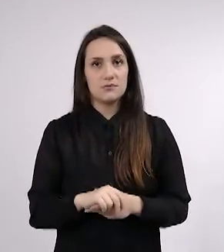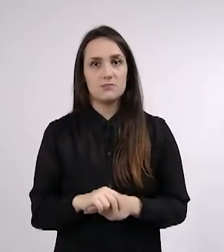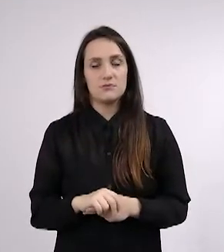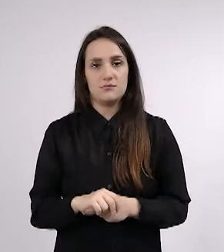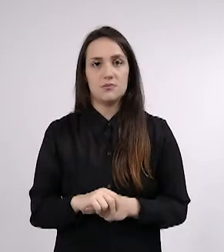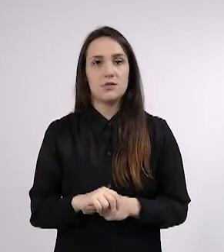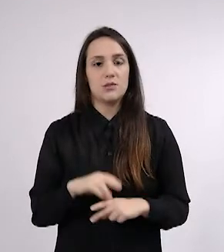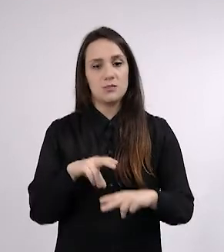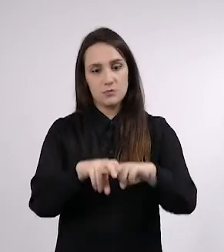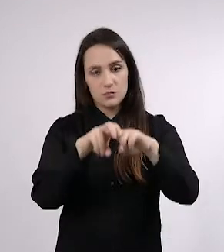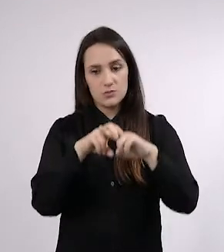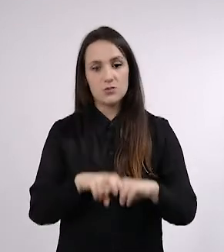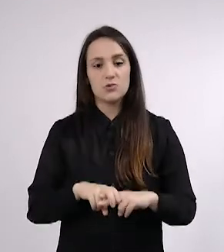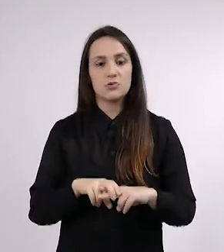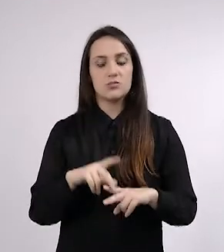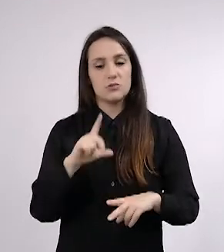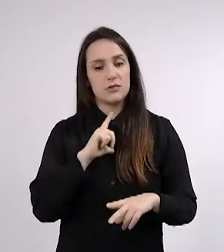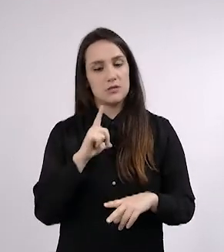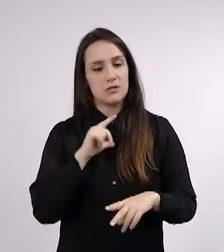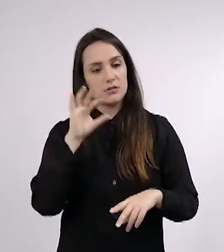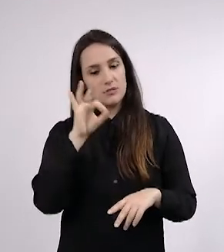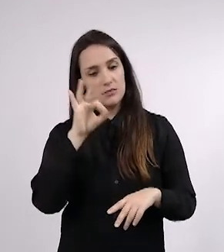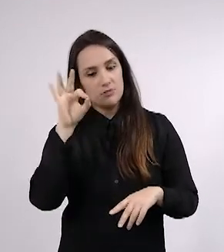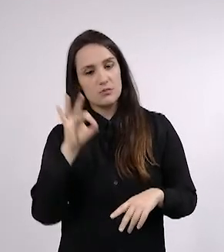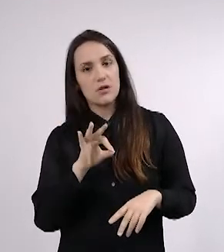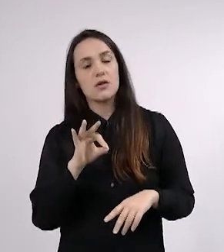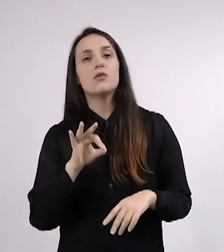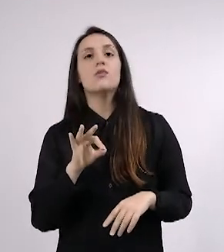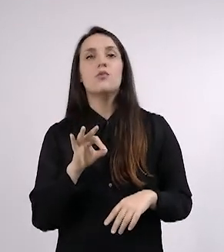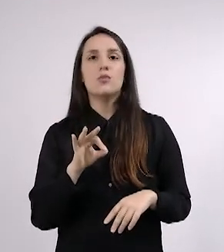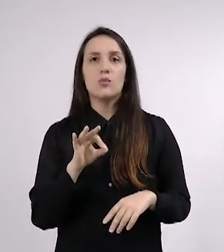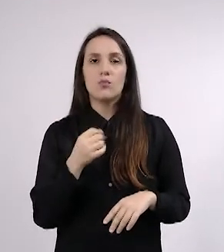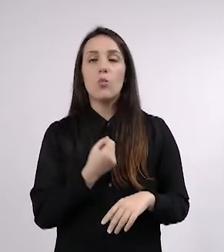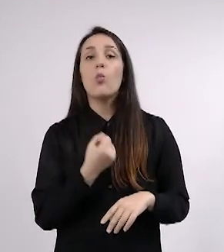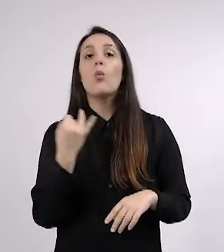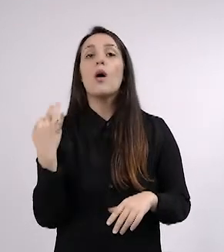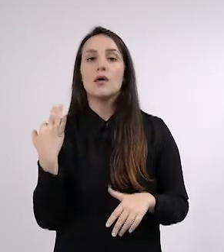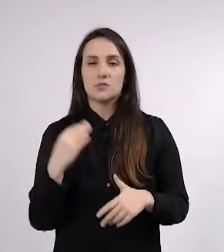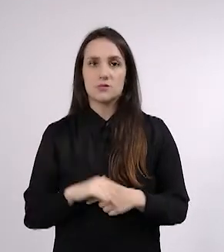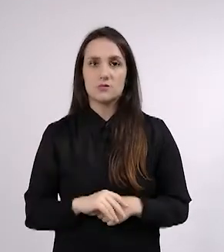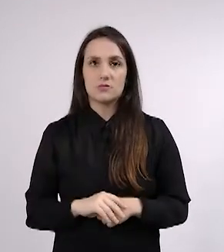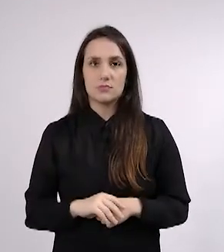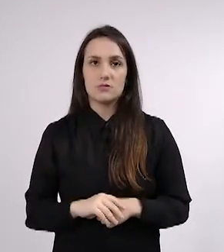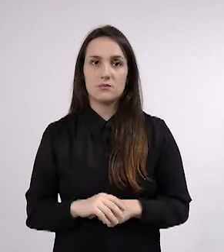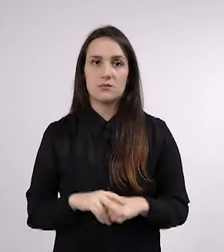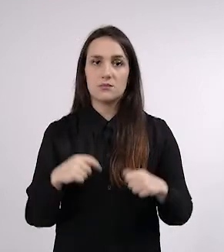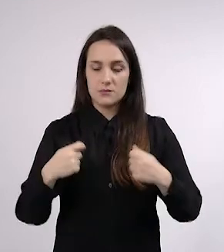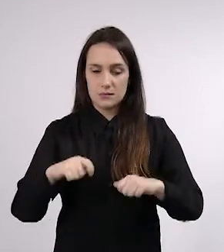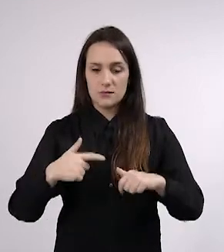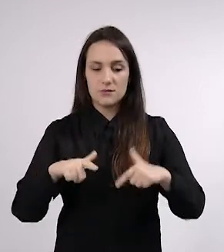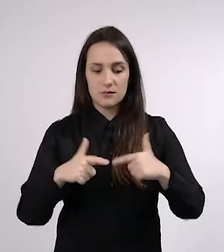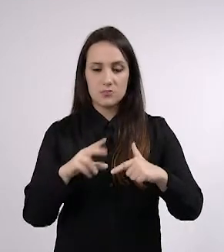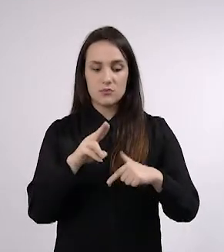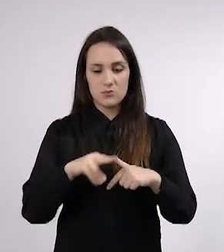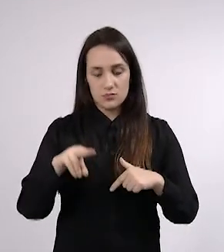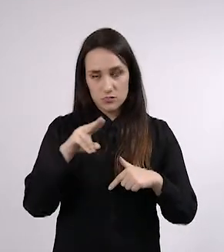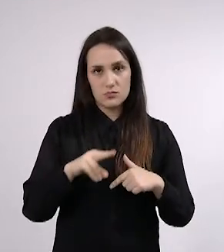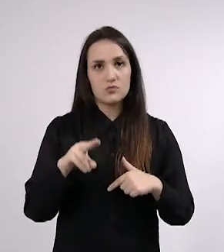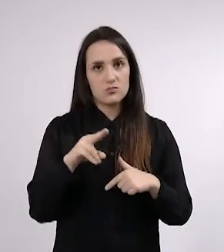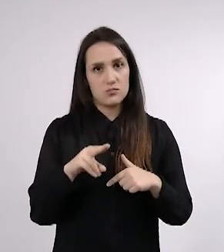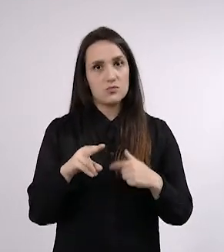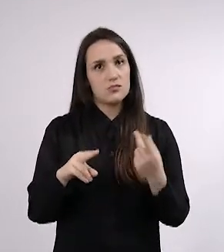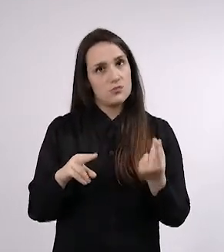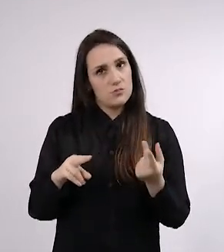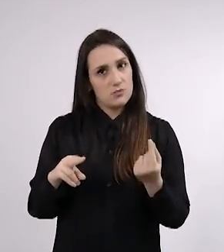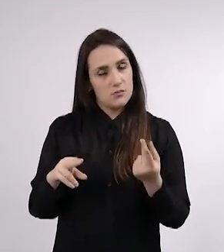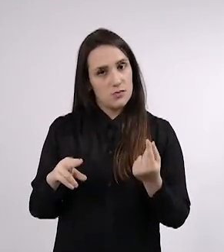que está aí palpável, é tanto disso, tanto daquilo, uma previsão de receita disso, daquilo. Nós temos que trabalhar com o que nós temos. E